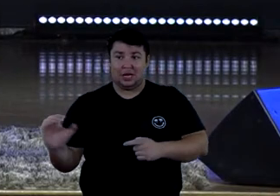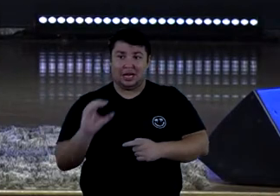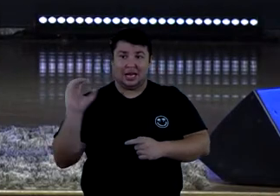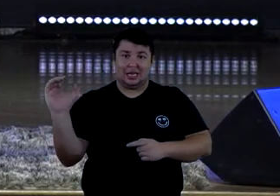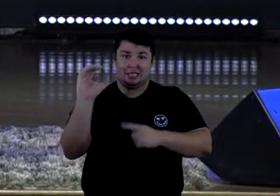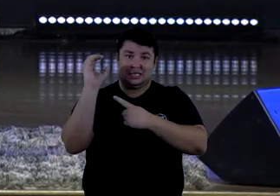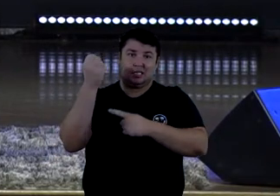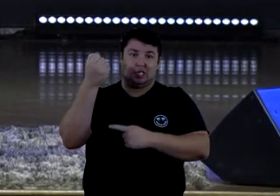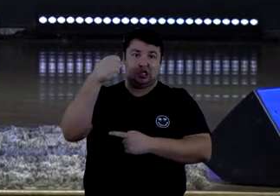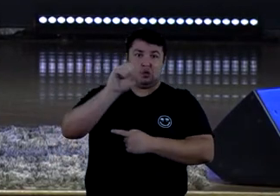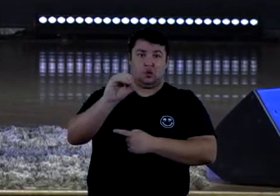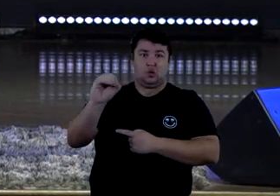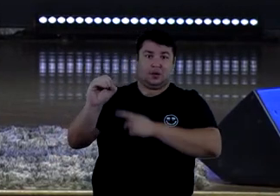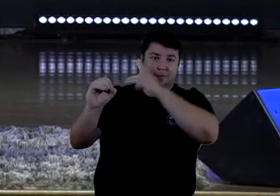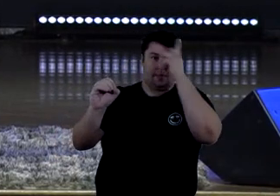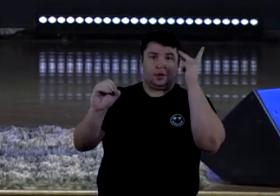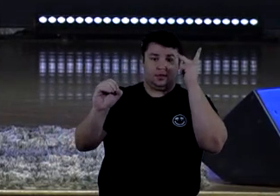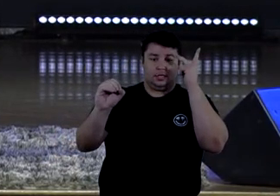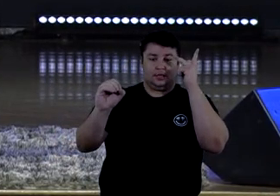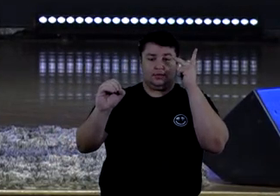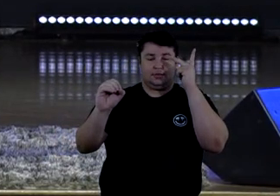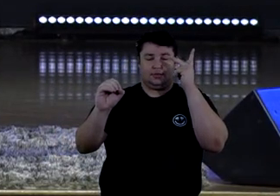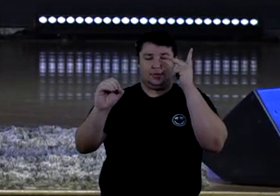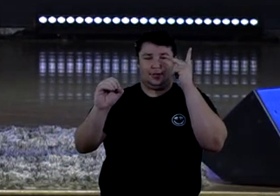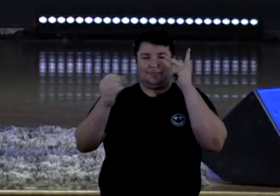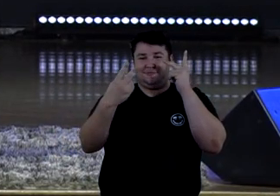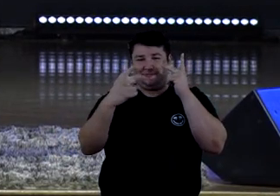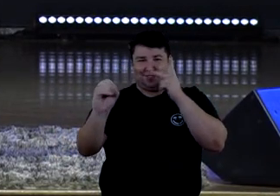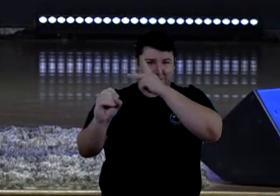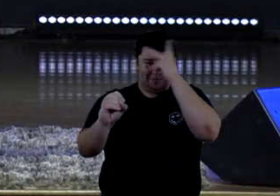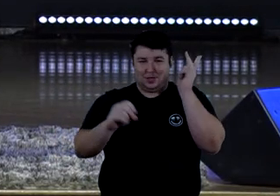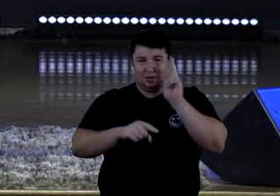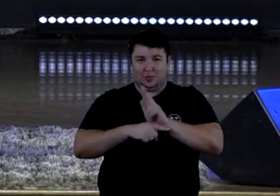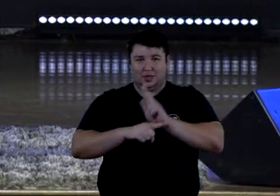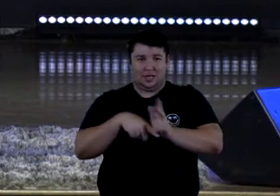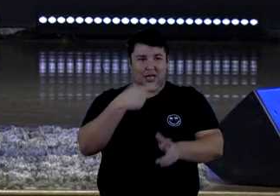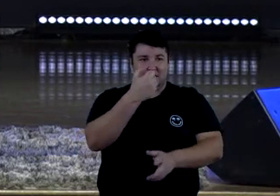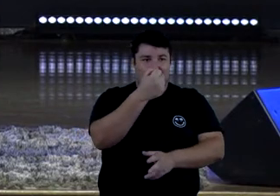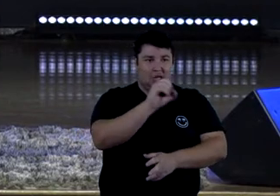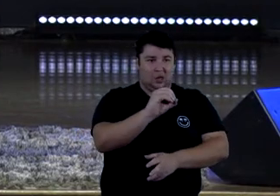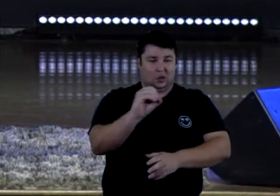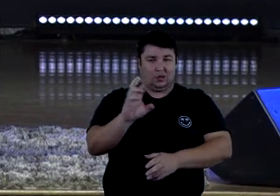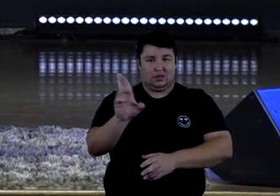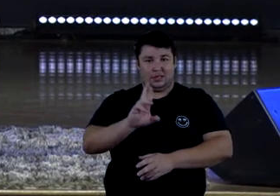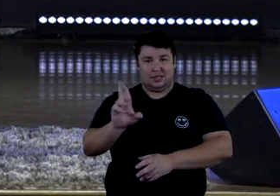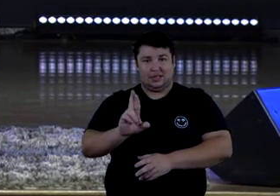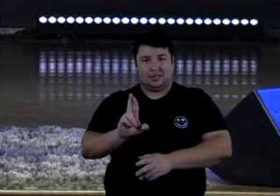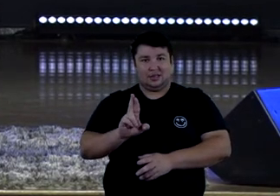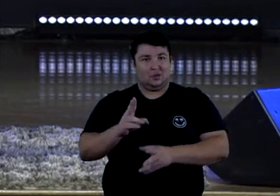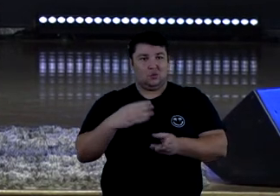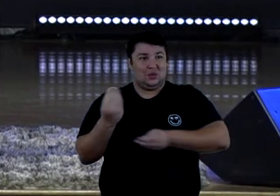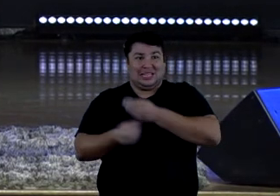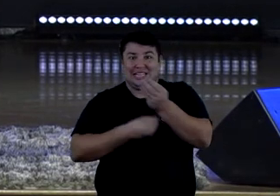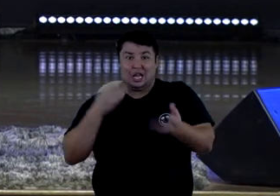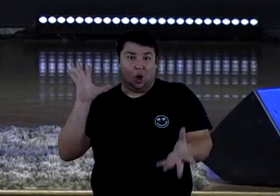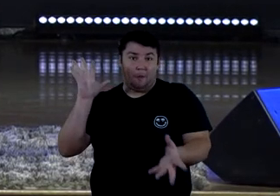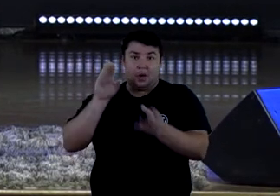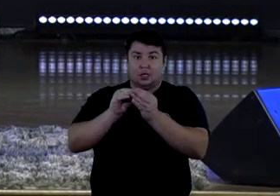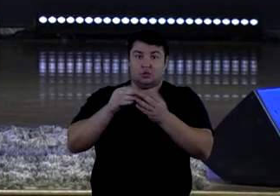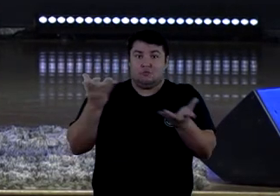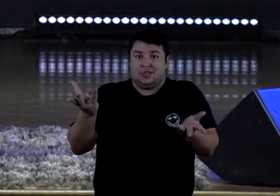das 800 pessoas que são cuidadas, das 20 pessoas que são cuidadas a R$800, essa conta não fecha se ela